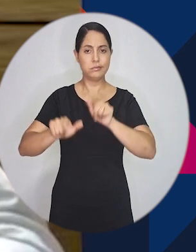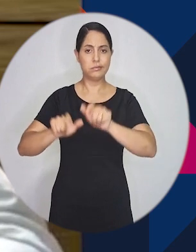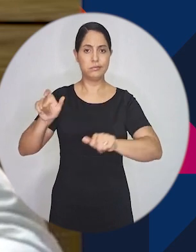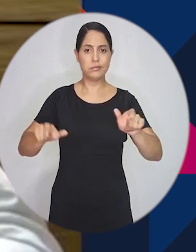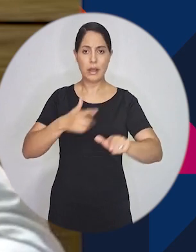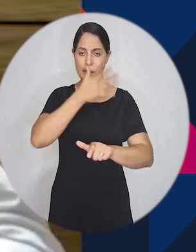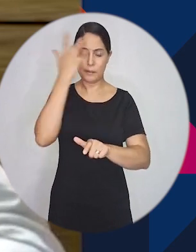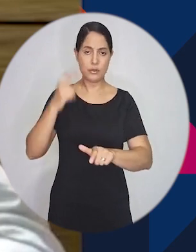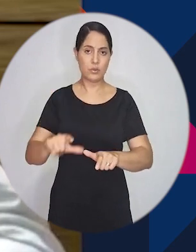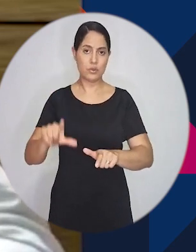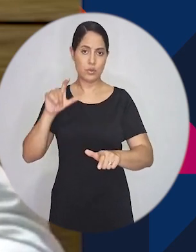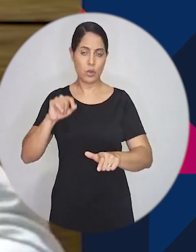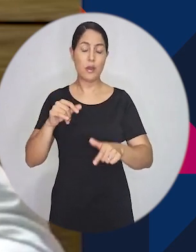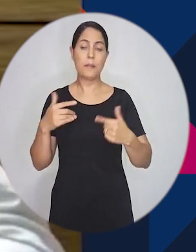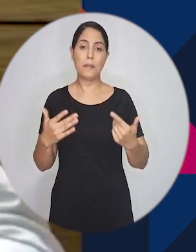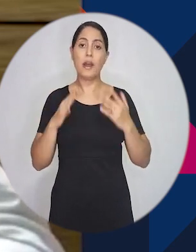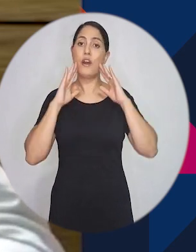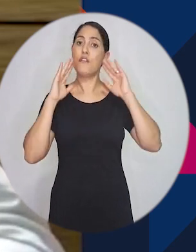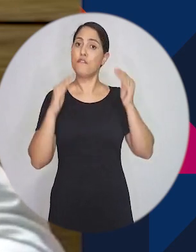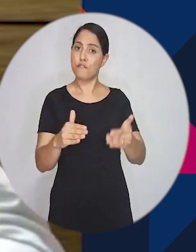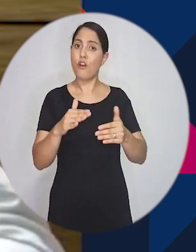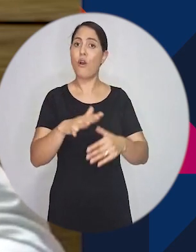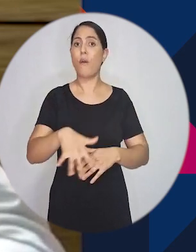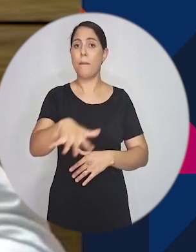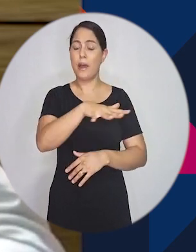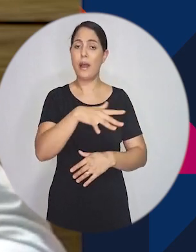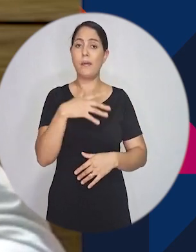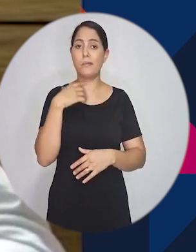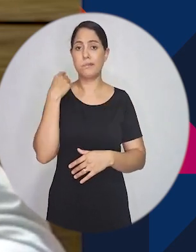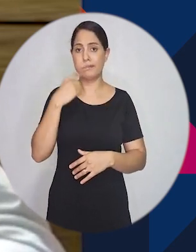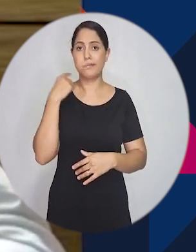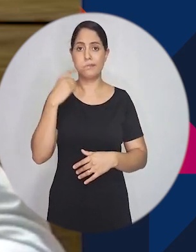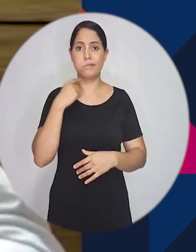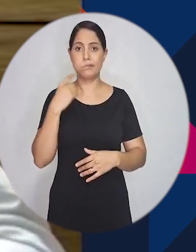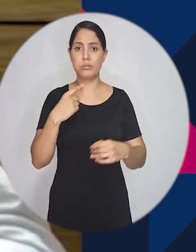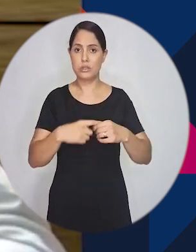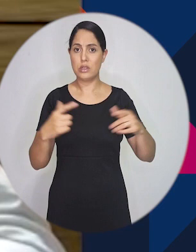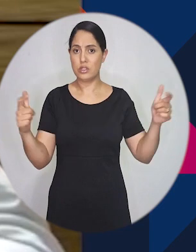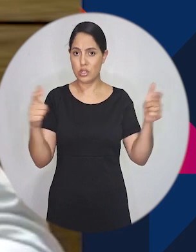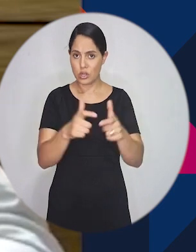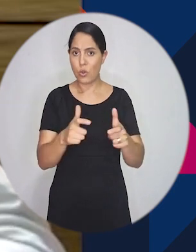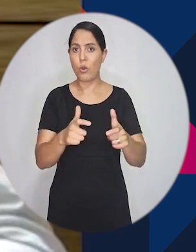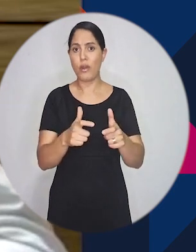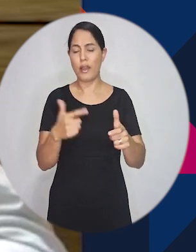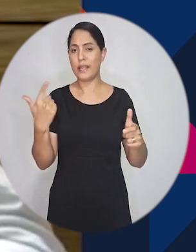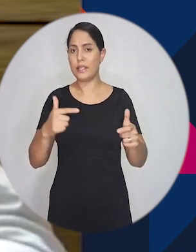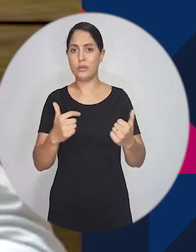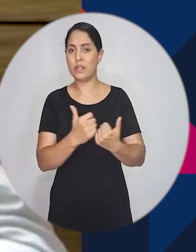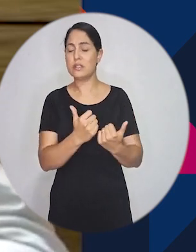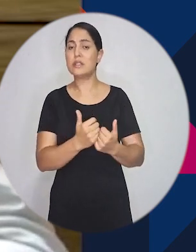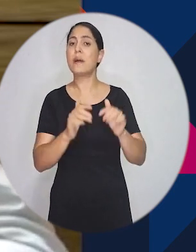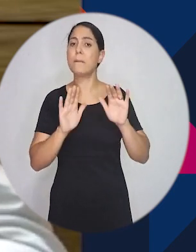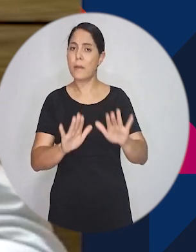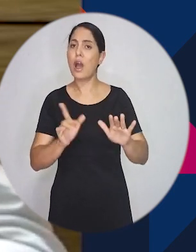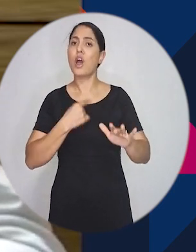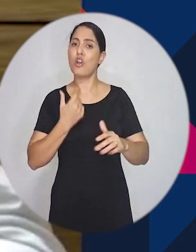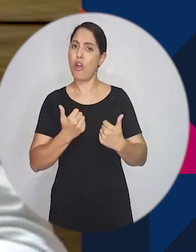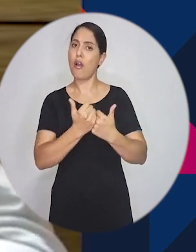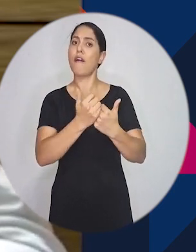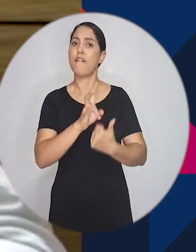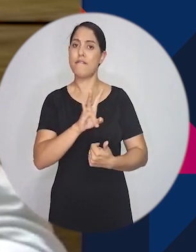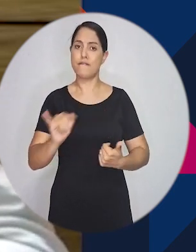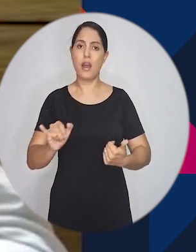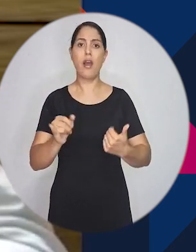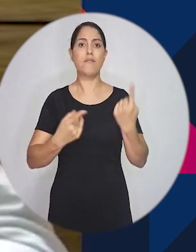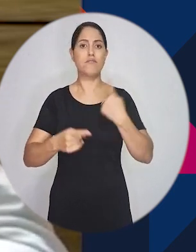Pessoa Idosa sobre a possibilidade de se abrir 1 hora a mais de prova no exame de ordem para